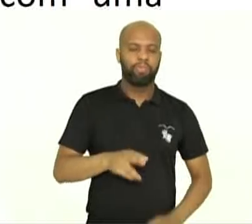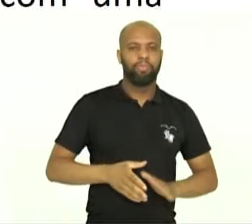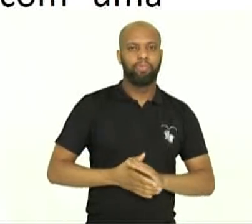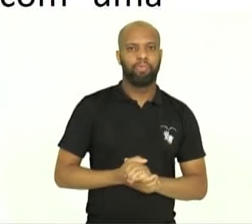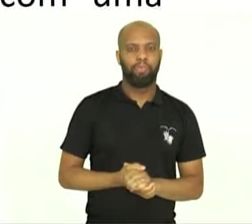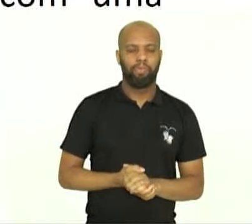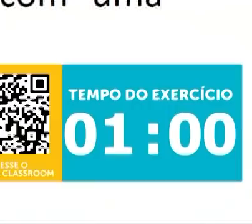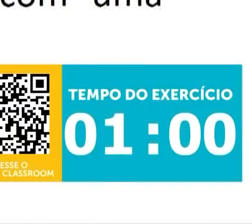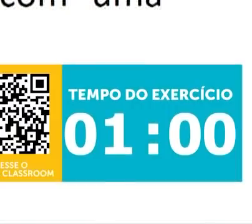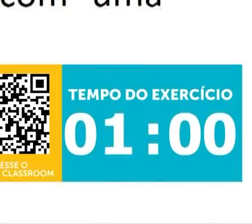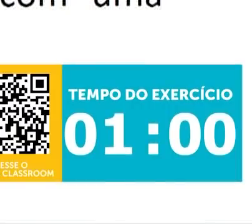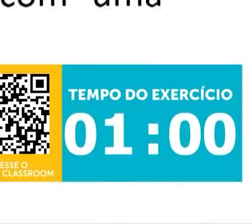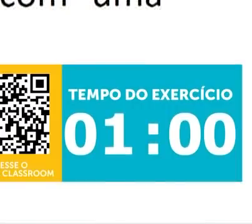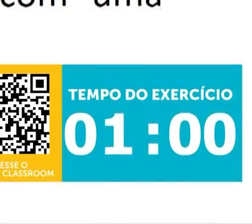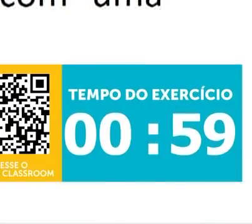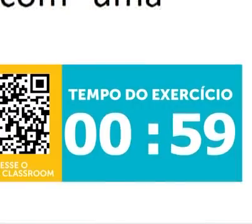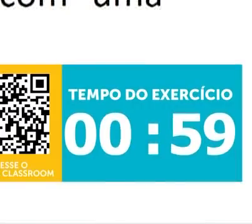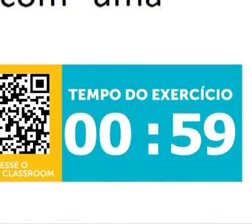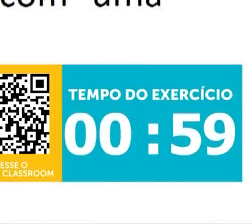no seu caderno.